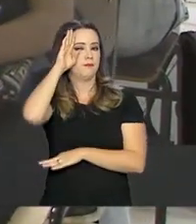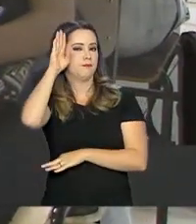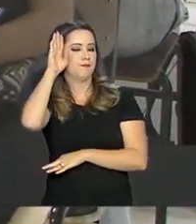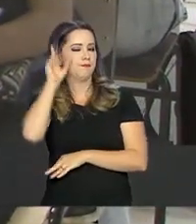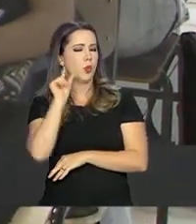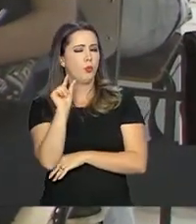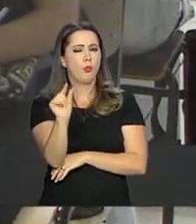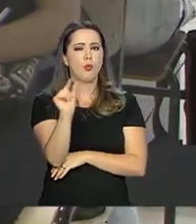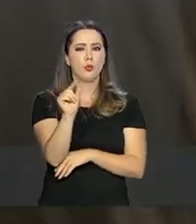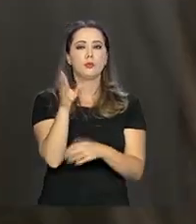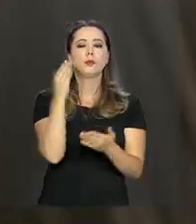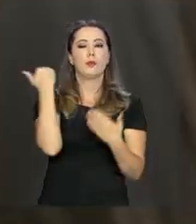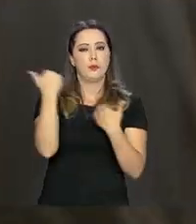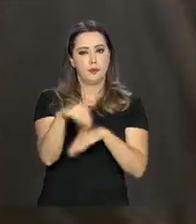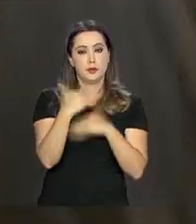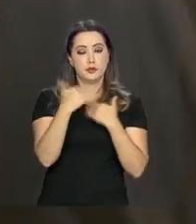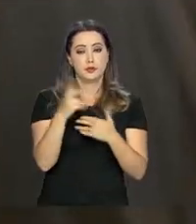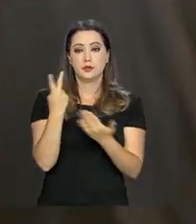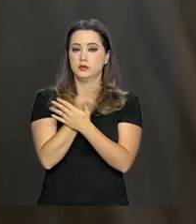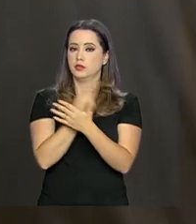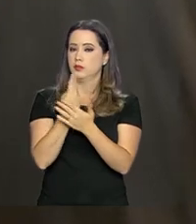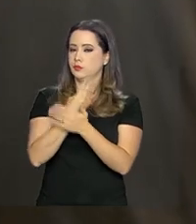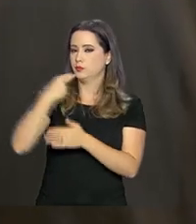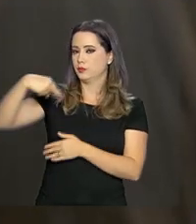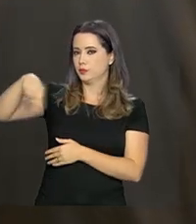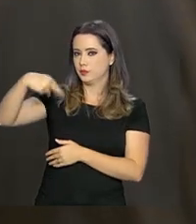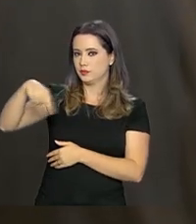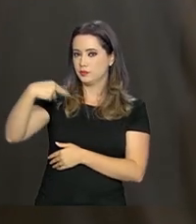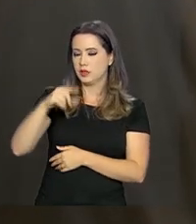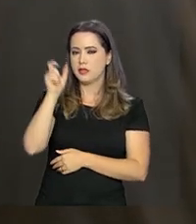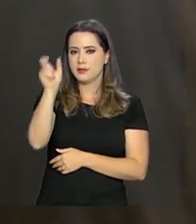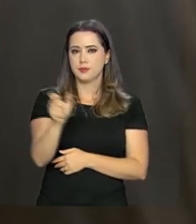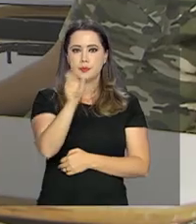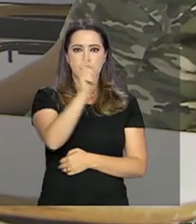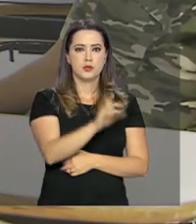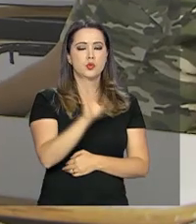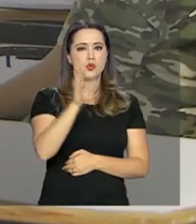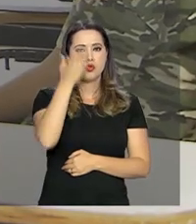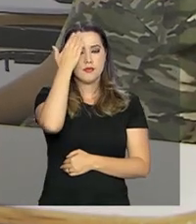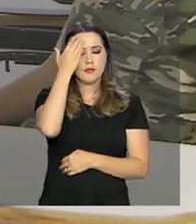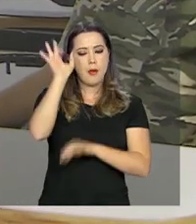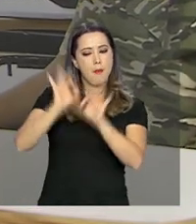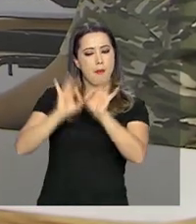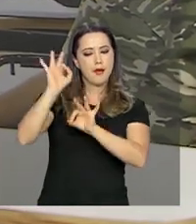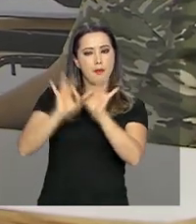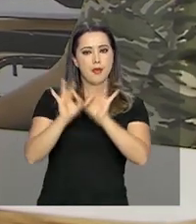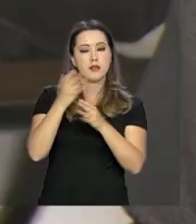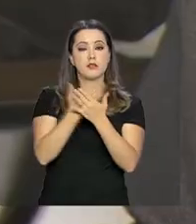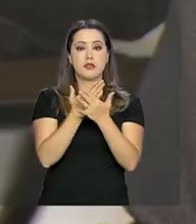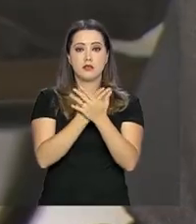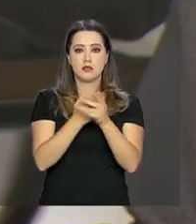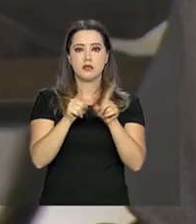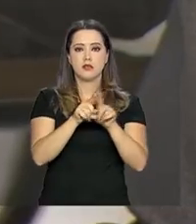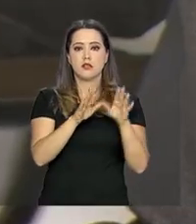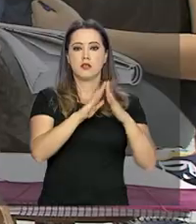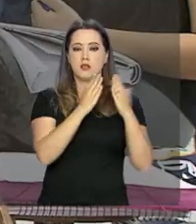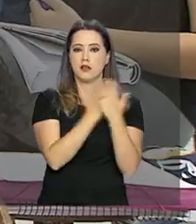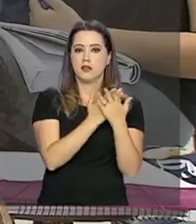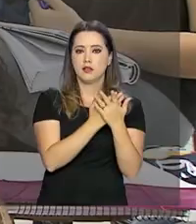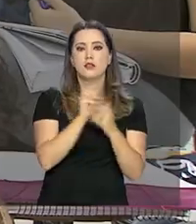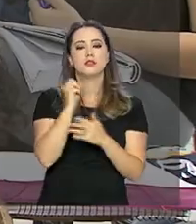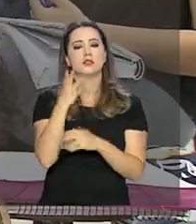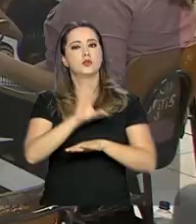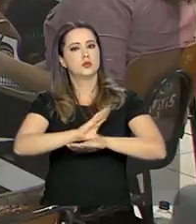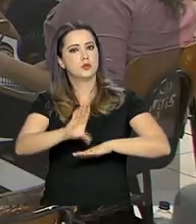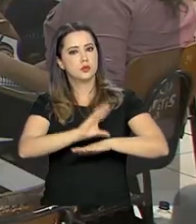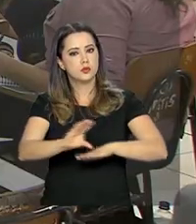falta pouco para a prova que será realizada em novembro e os candidatos já se preparam nas escolas em casa ou nos